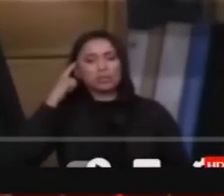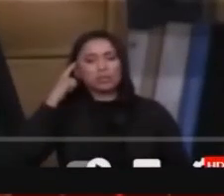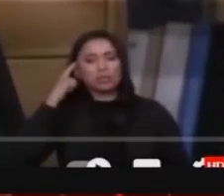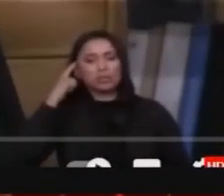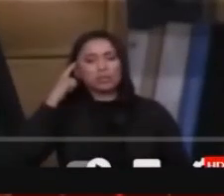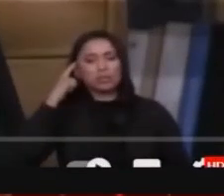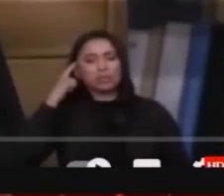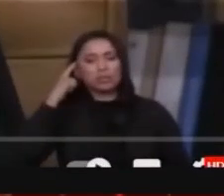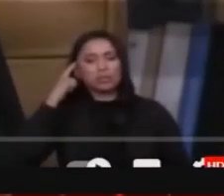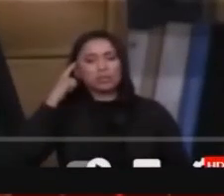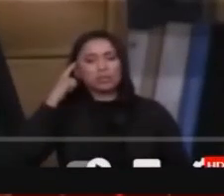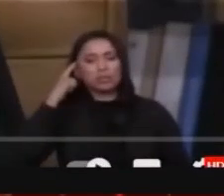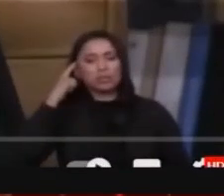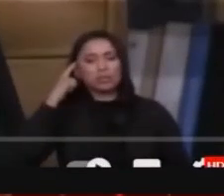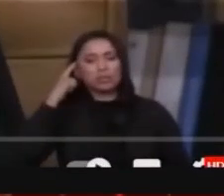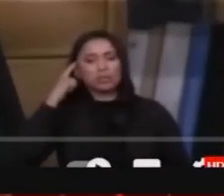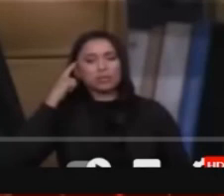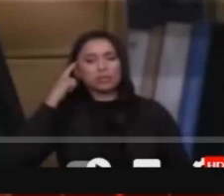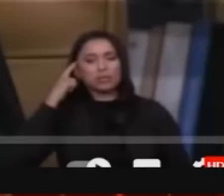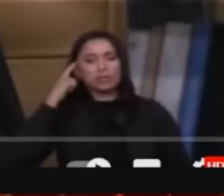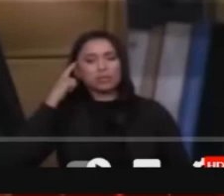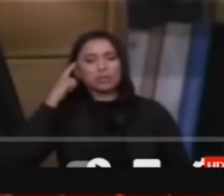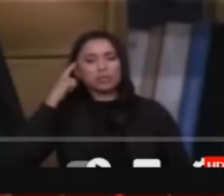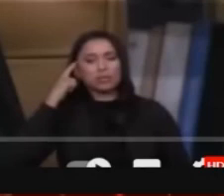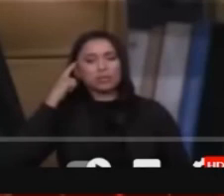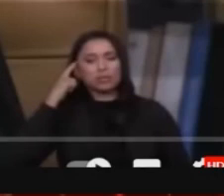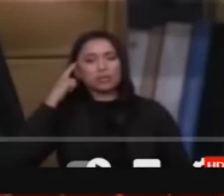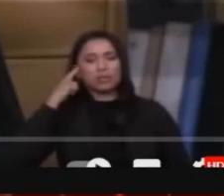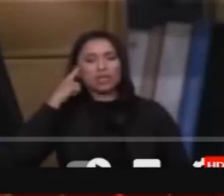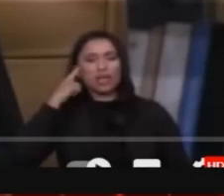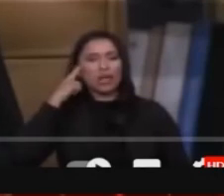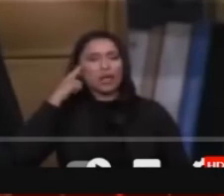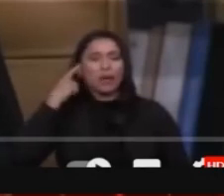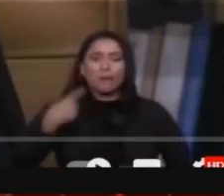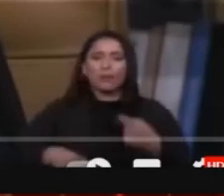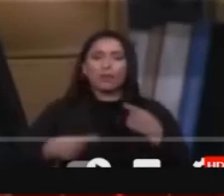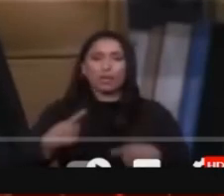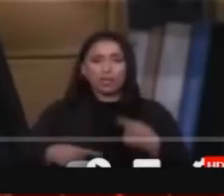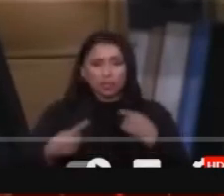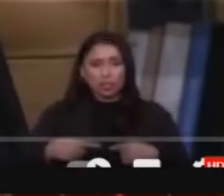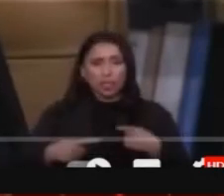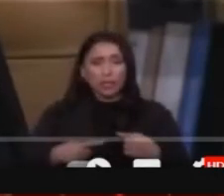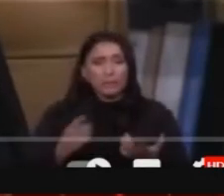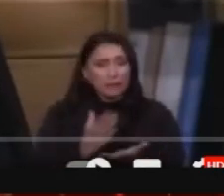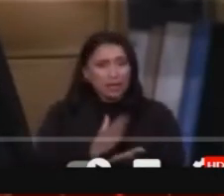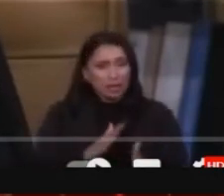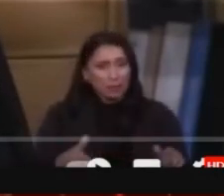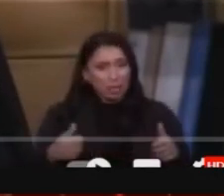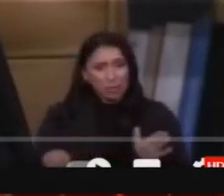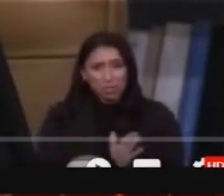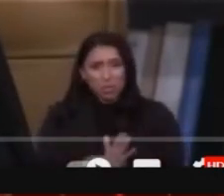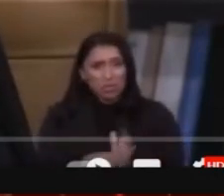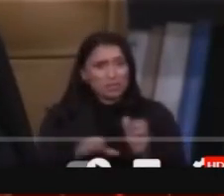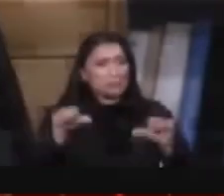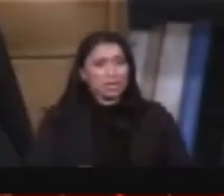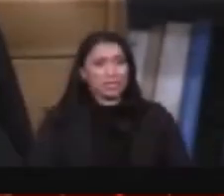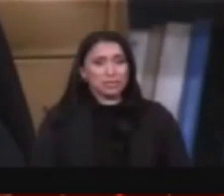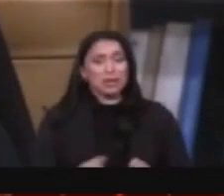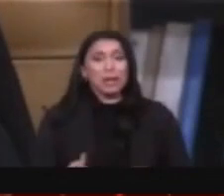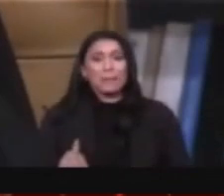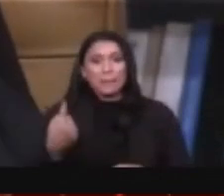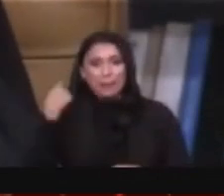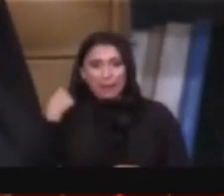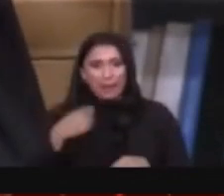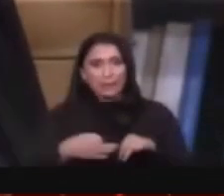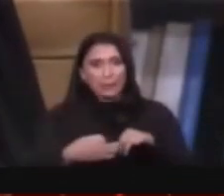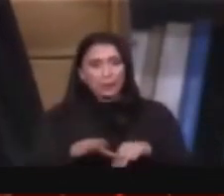uma aula para os lugares comuns do Zanin. Ocasião, o ministro Celso de Mello,